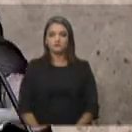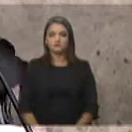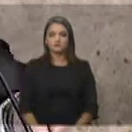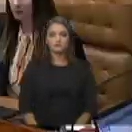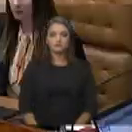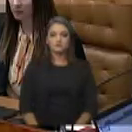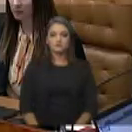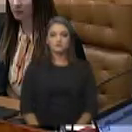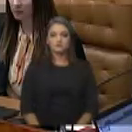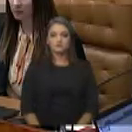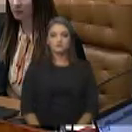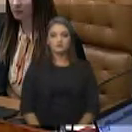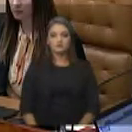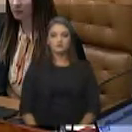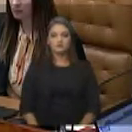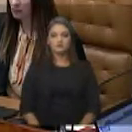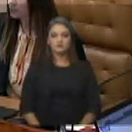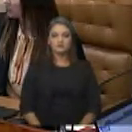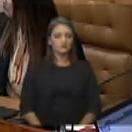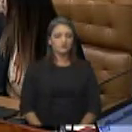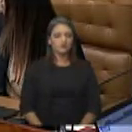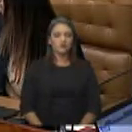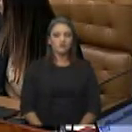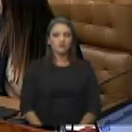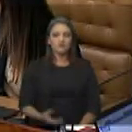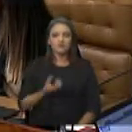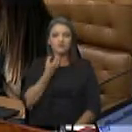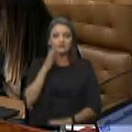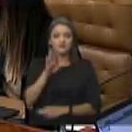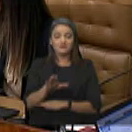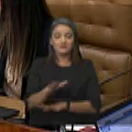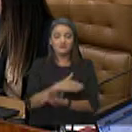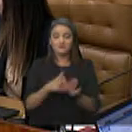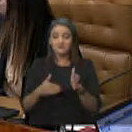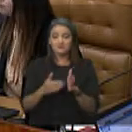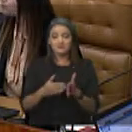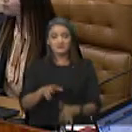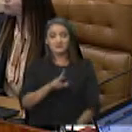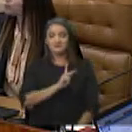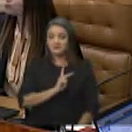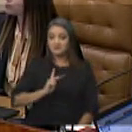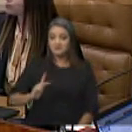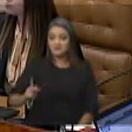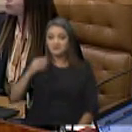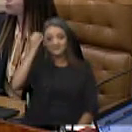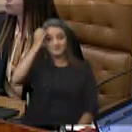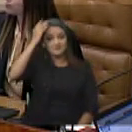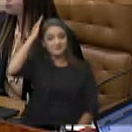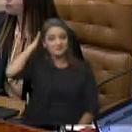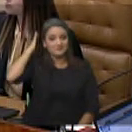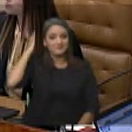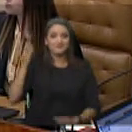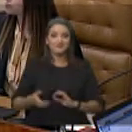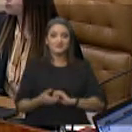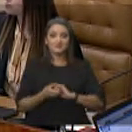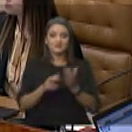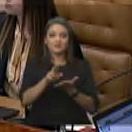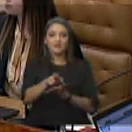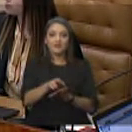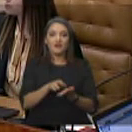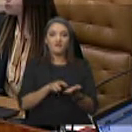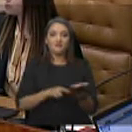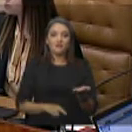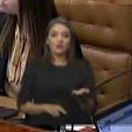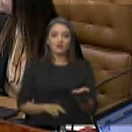República. Boa tarde a todos, excelentíssimo senhor presidente, ministro Luiz Fux, excelentíssimo senhor ministro relator Gilmar Mendes,